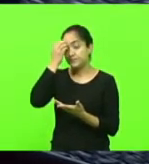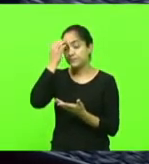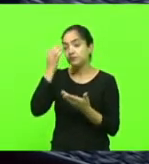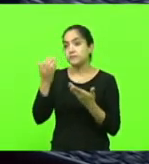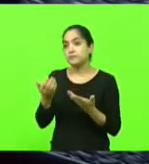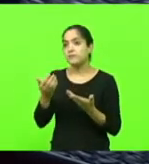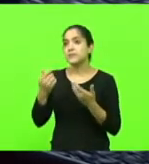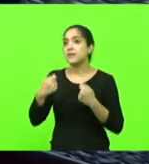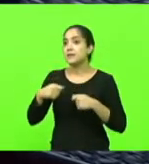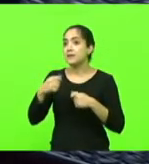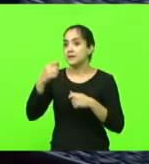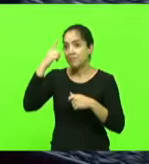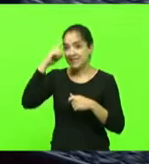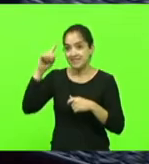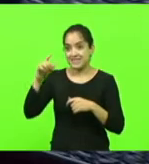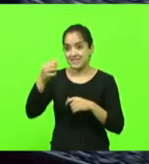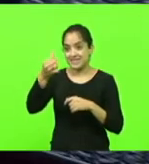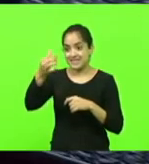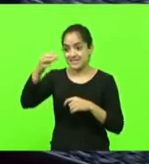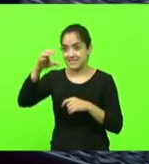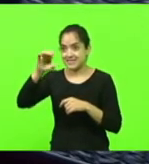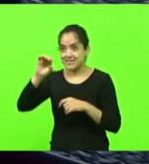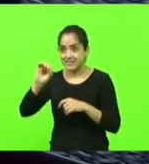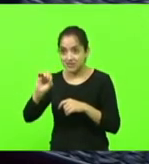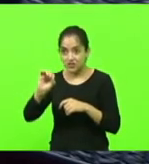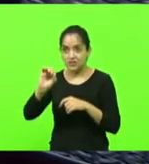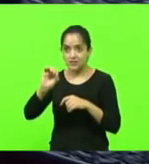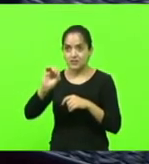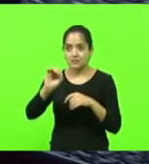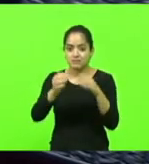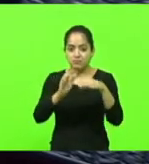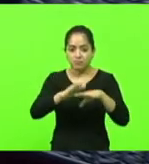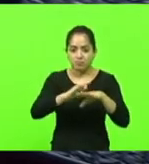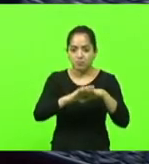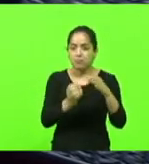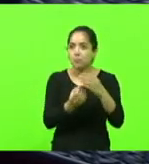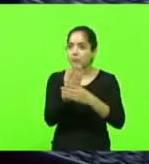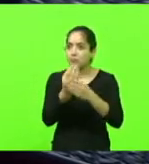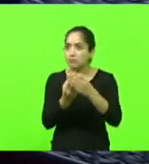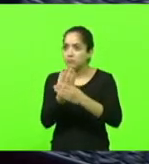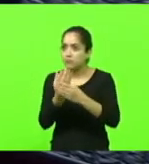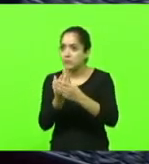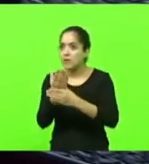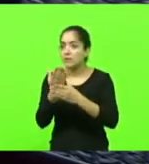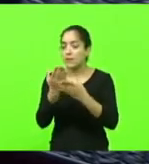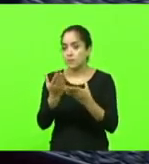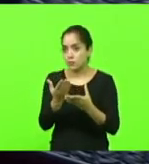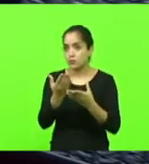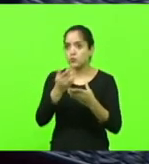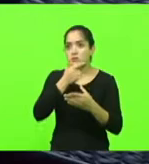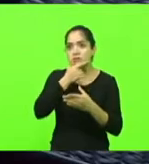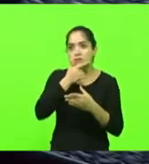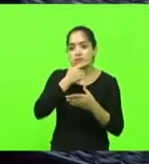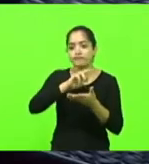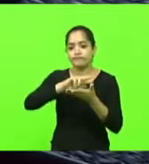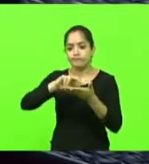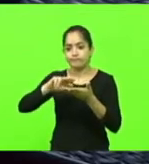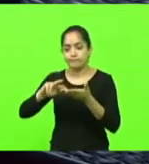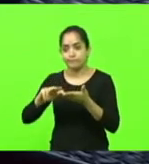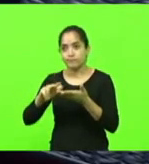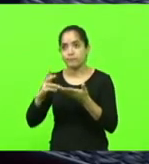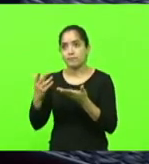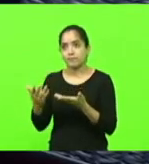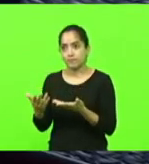tem 60 dias para ser o queijo artesanal de leite cru. Senão, ele vai ter que ser pasteurizado, vai ter que sofrer várias químicas que não são da nossa